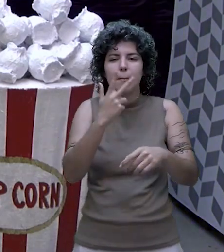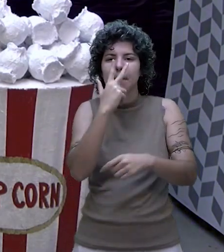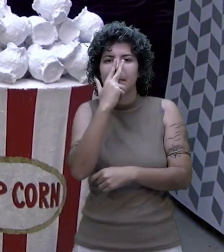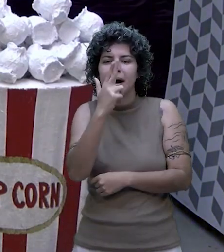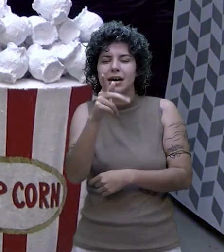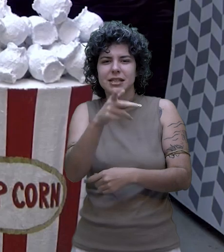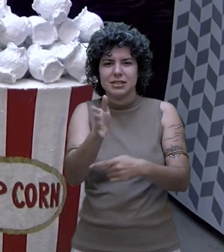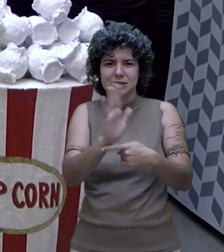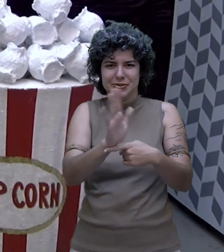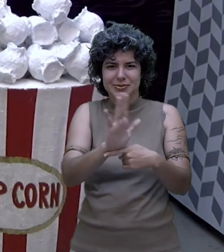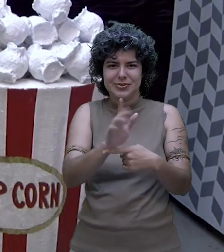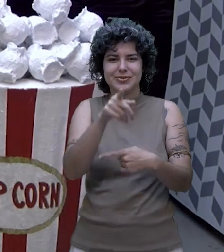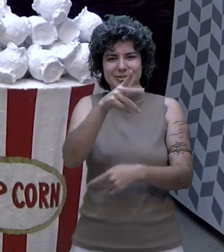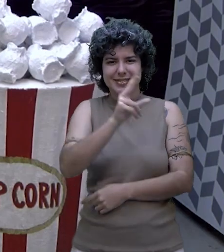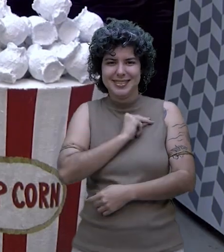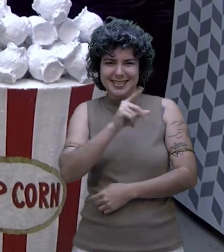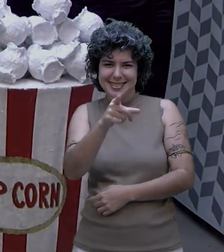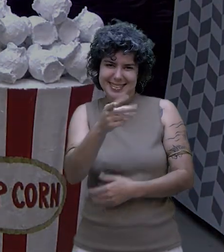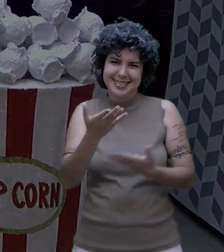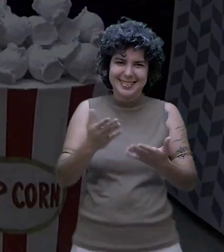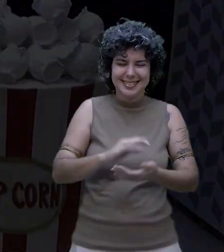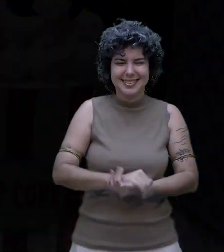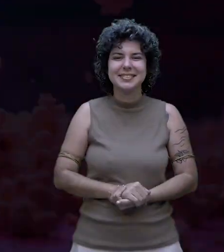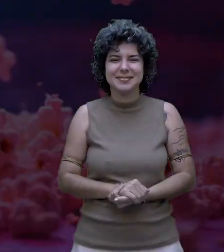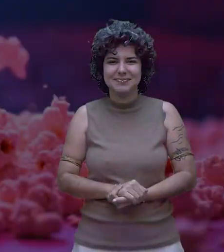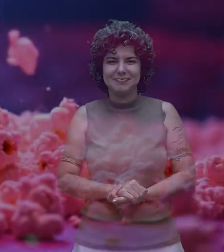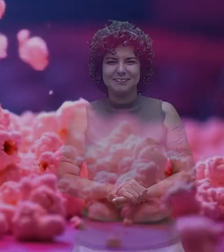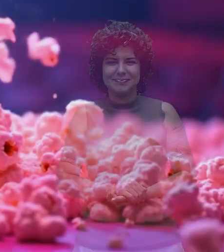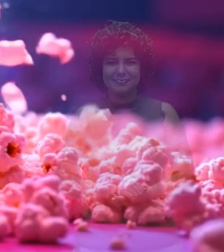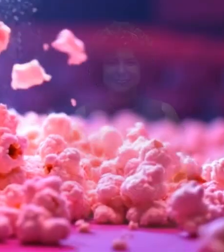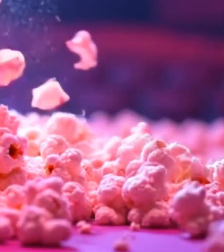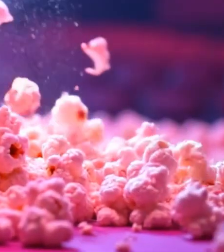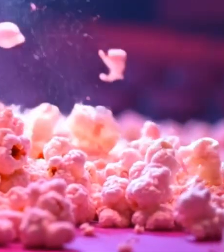vai adorar esse thriller. Fica a dica.